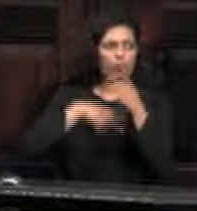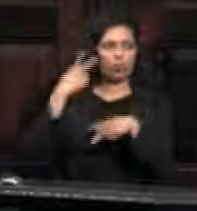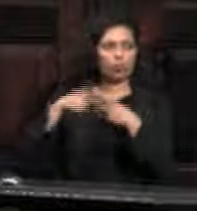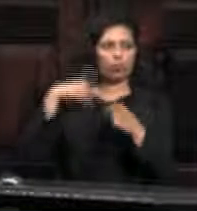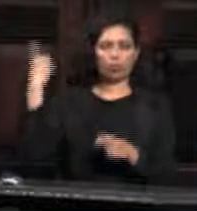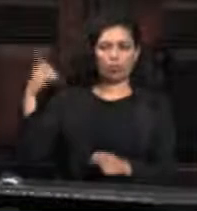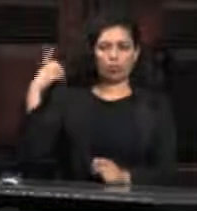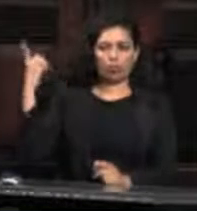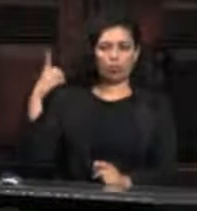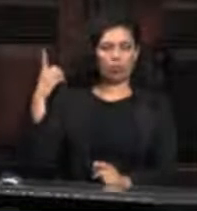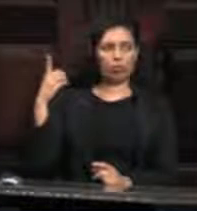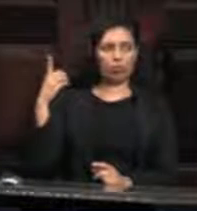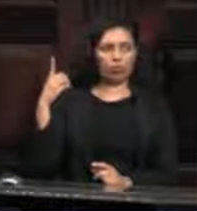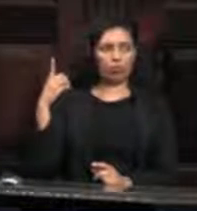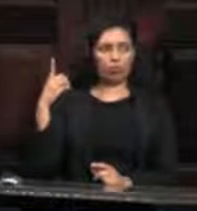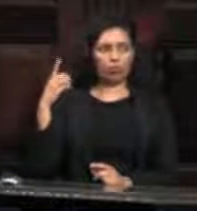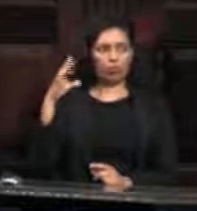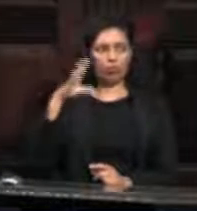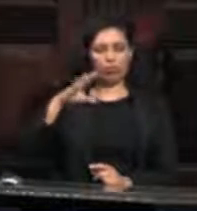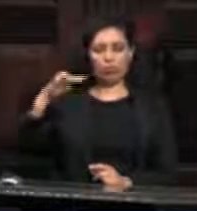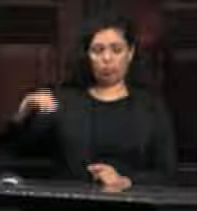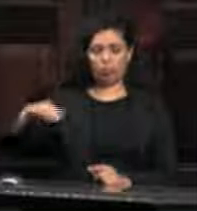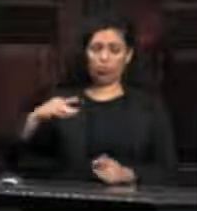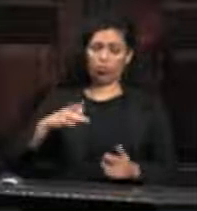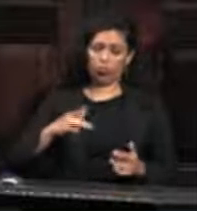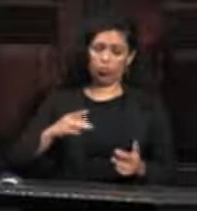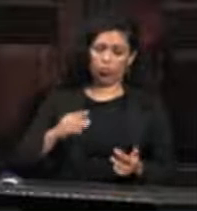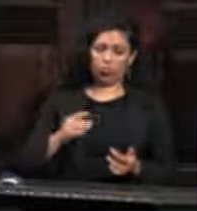Carlos Macedo, dando o direito de defesa